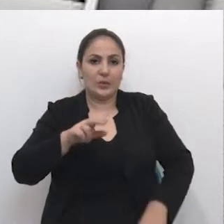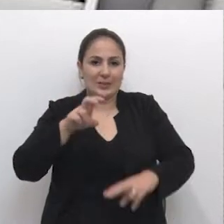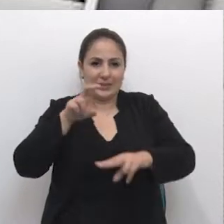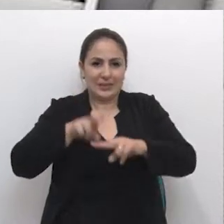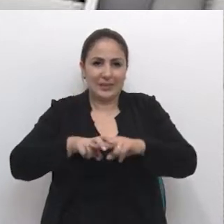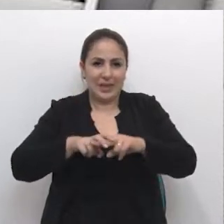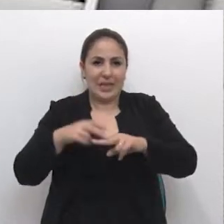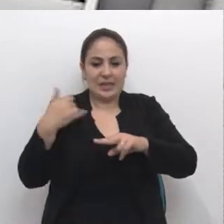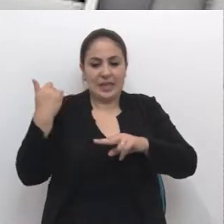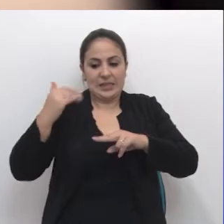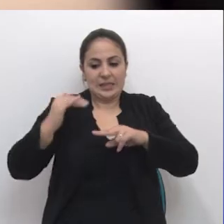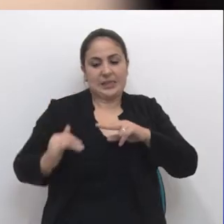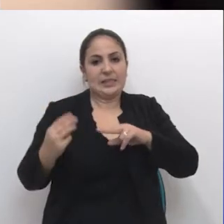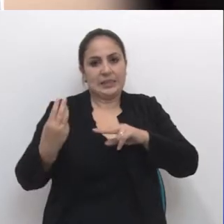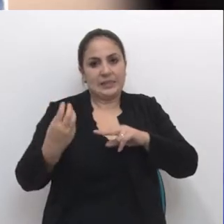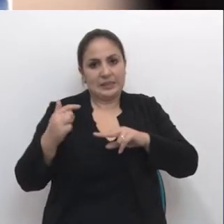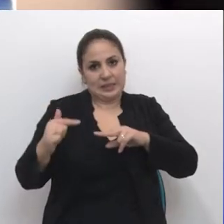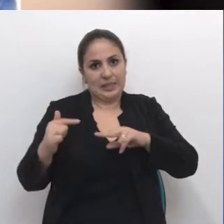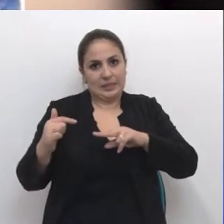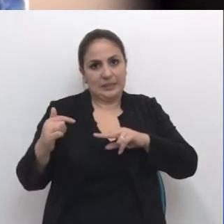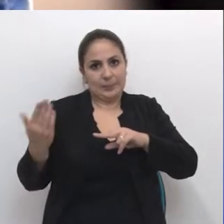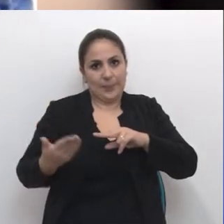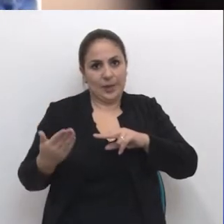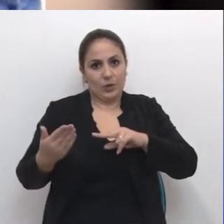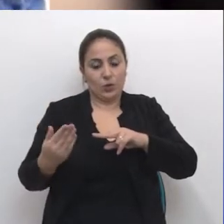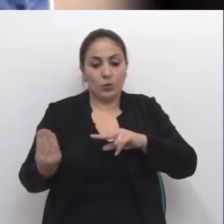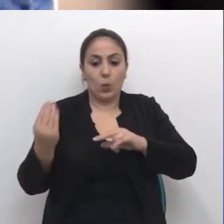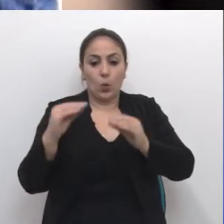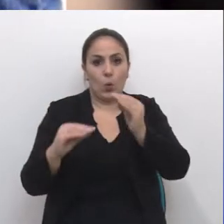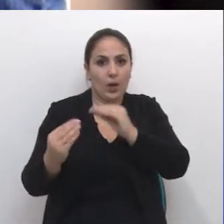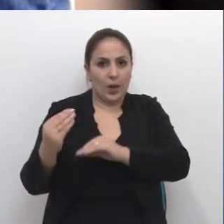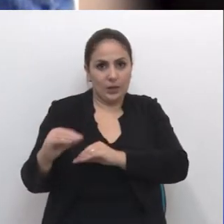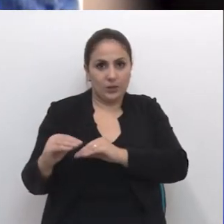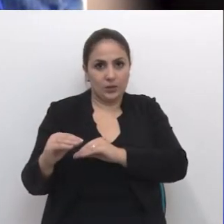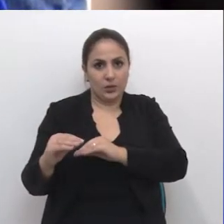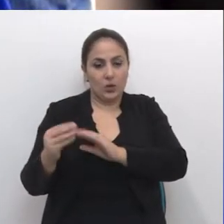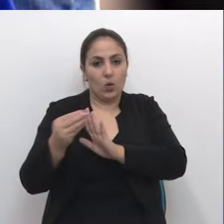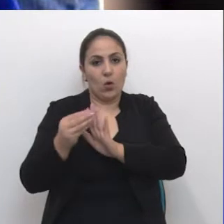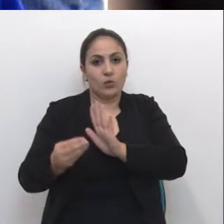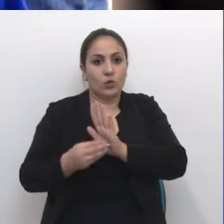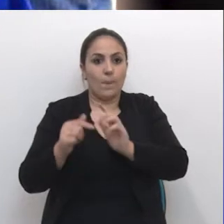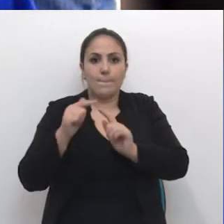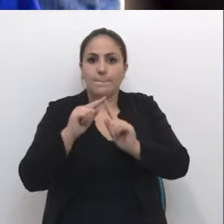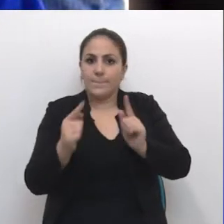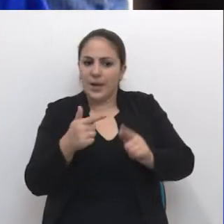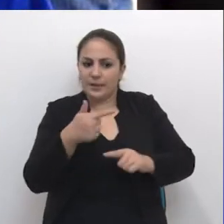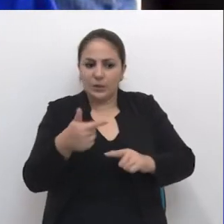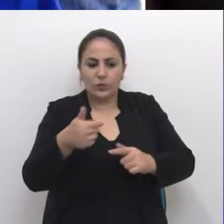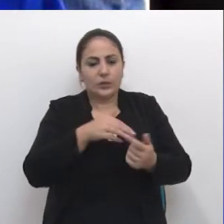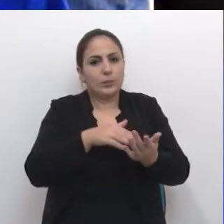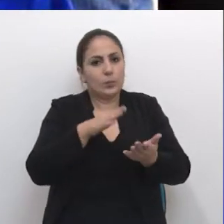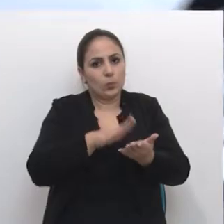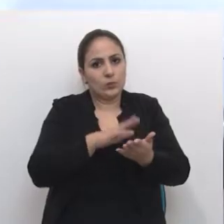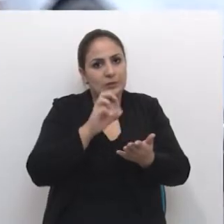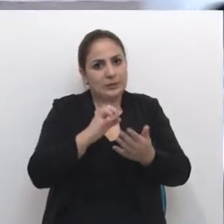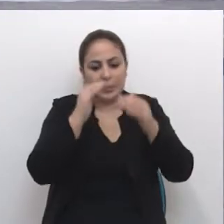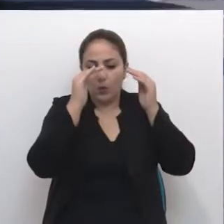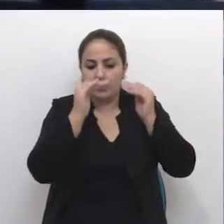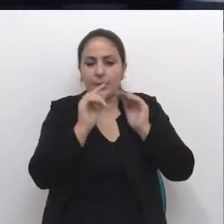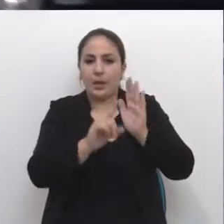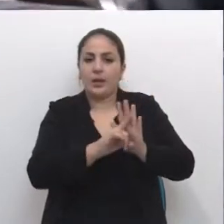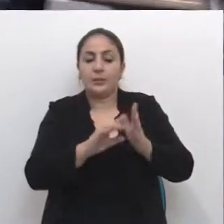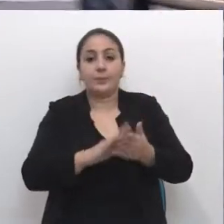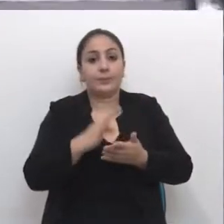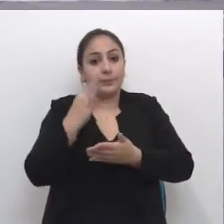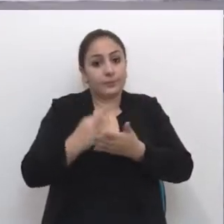7 anos e meio serão incluídas no código, mas não haverá multa para o condutor que desrespeitar a lei. Pelo